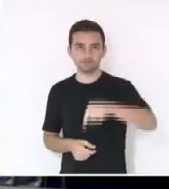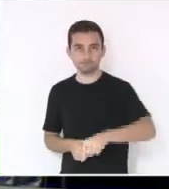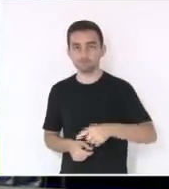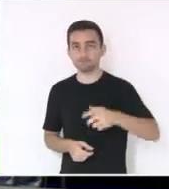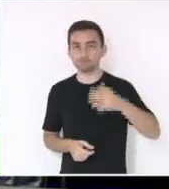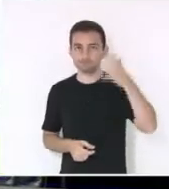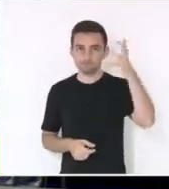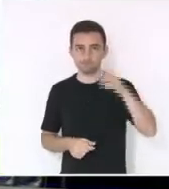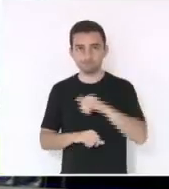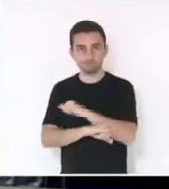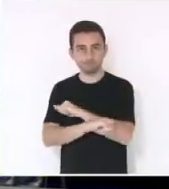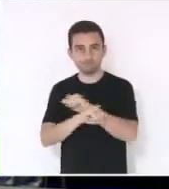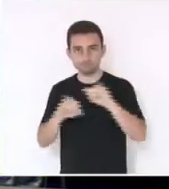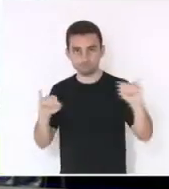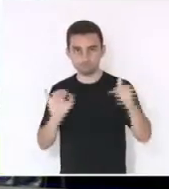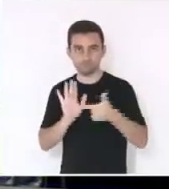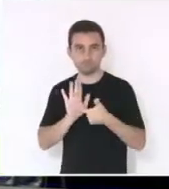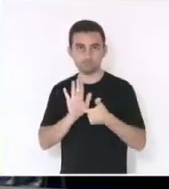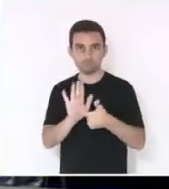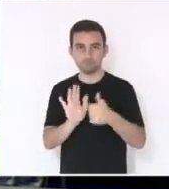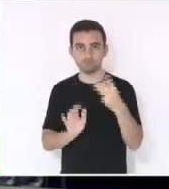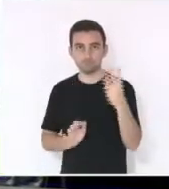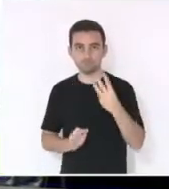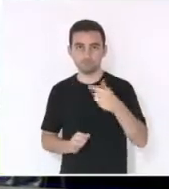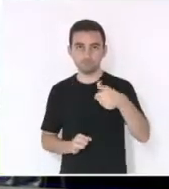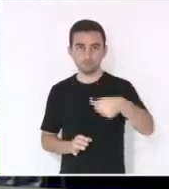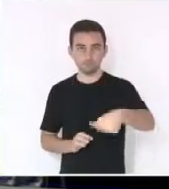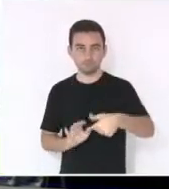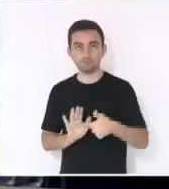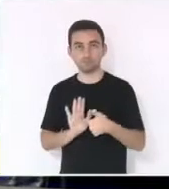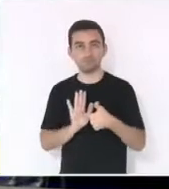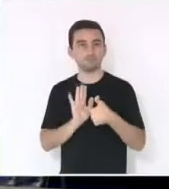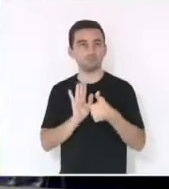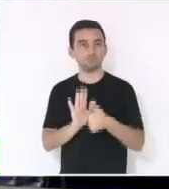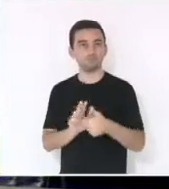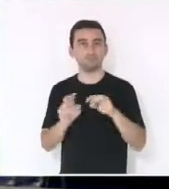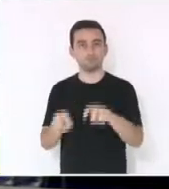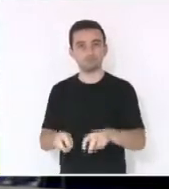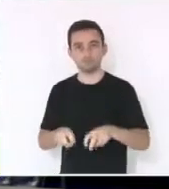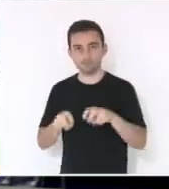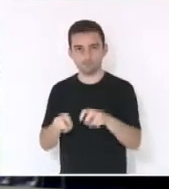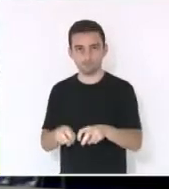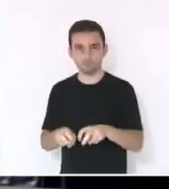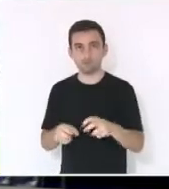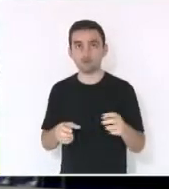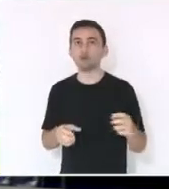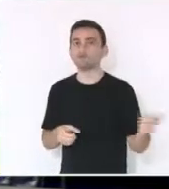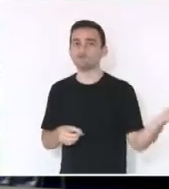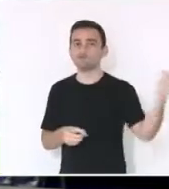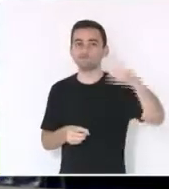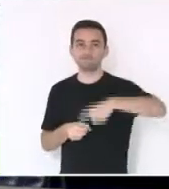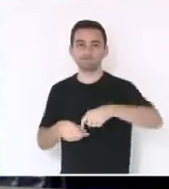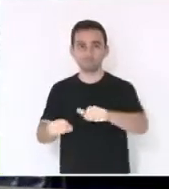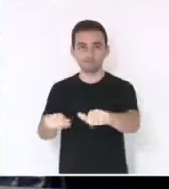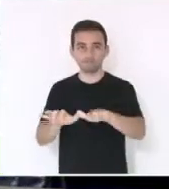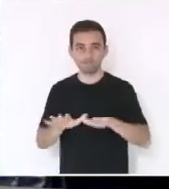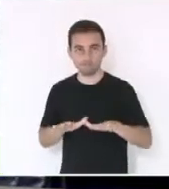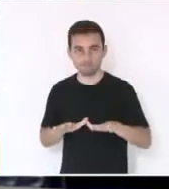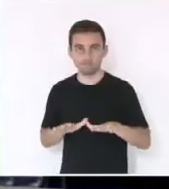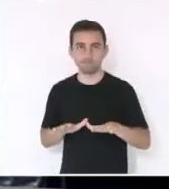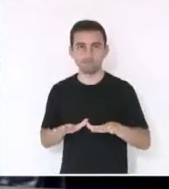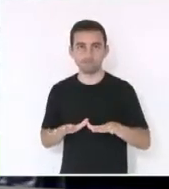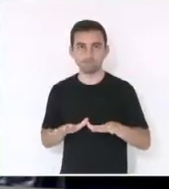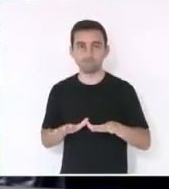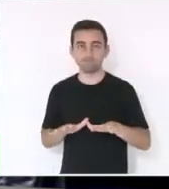37ª edição da Mostra do Campo. Ato contínuo, o senhor presidente reabriu a sessão e continuou o